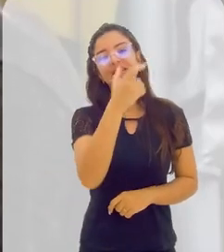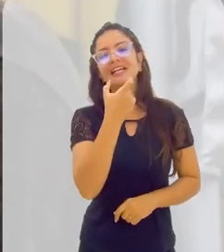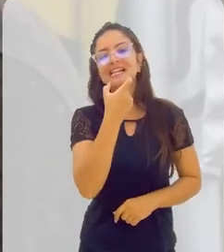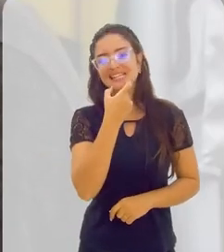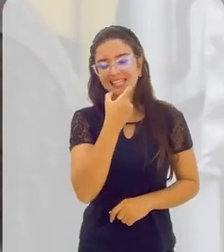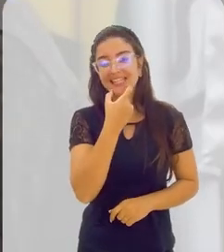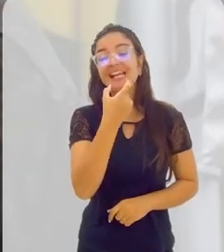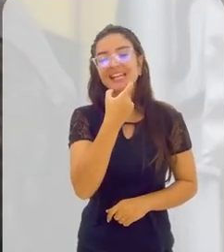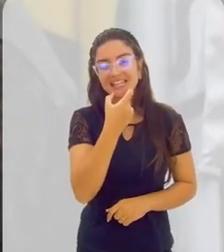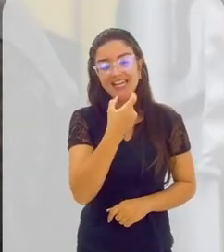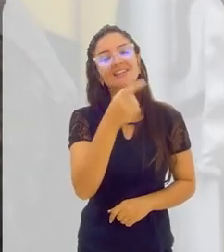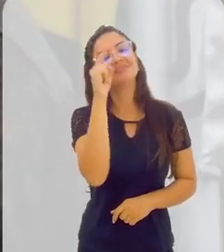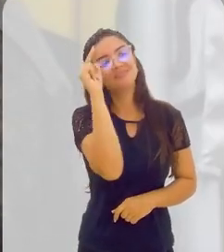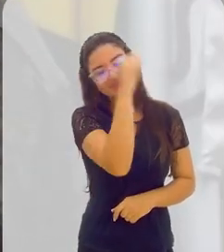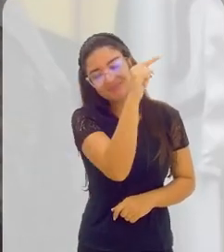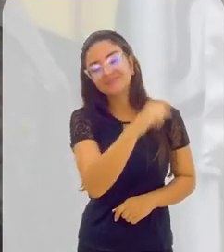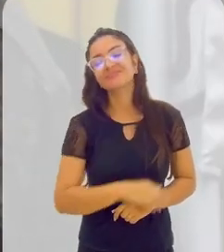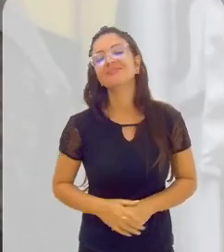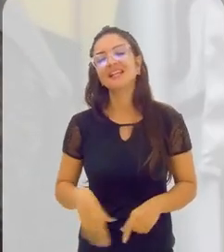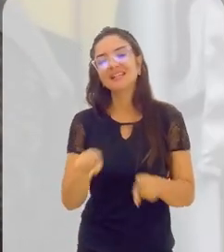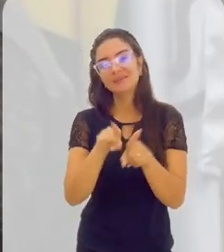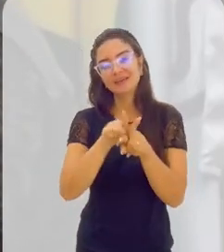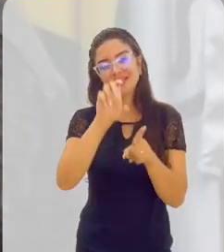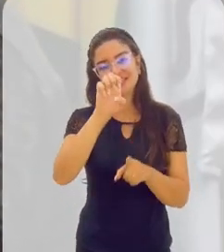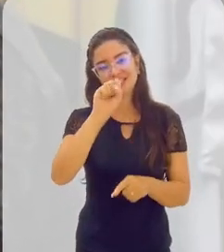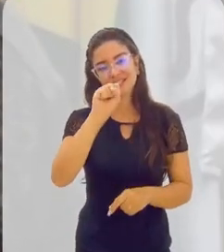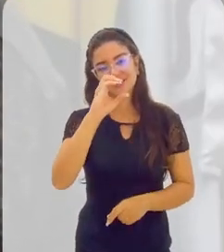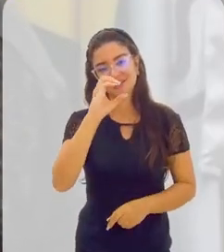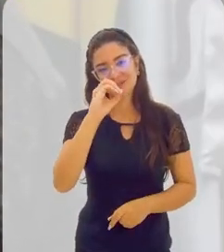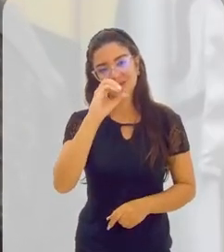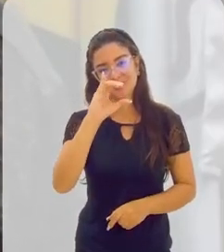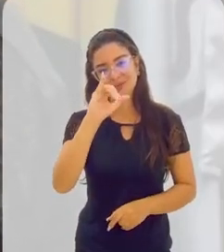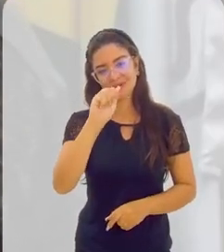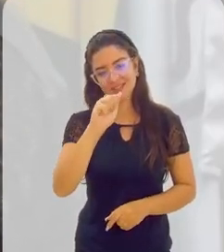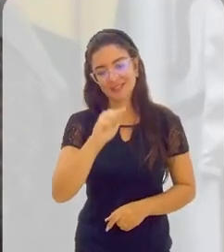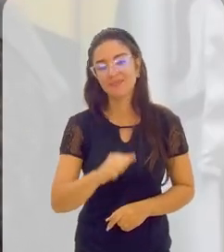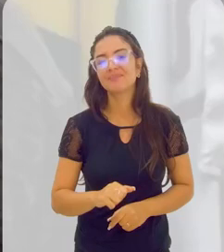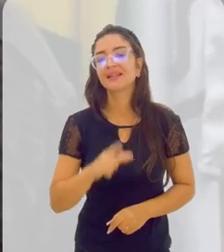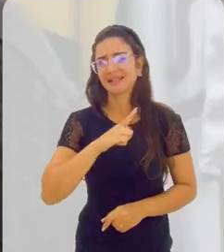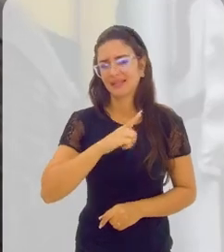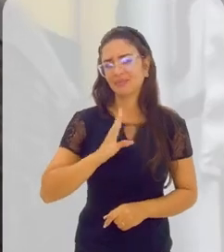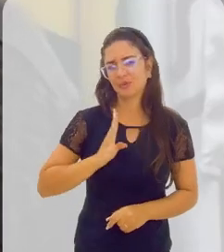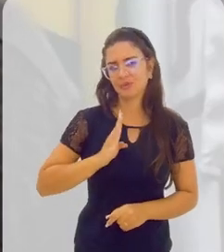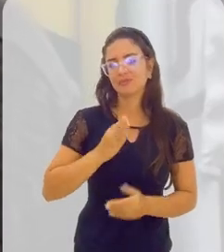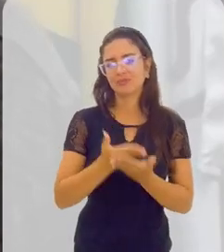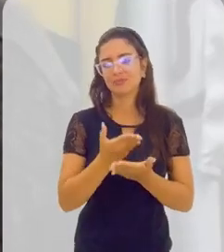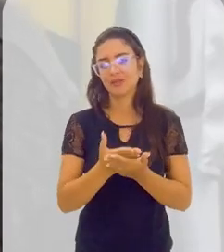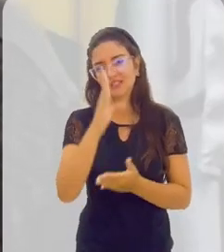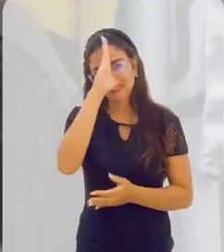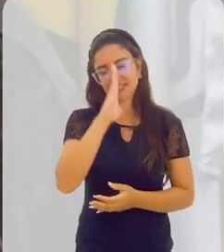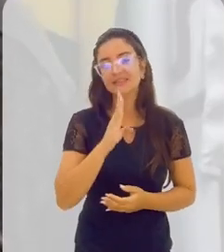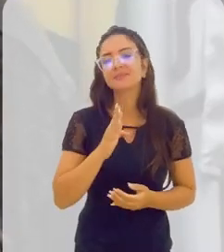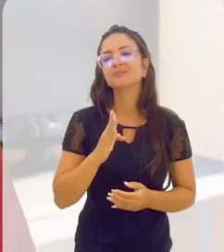Escócia em bolsa com bolsa minha aprimorando na minha área